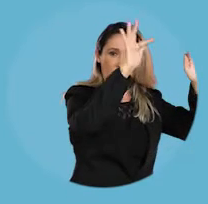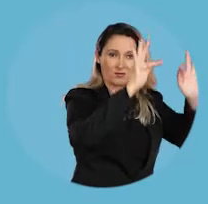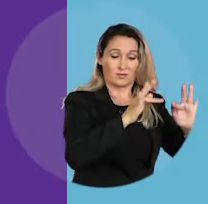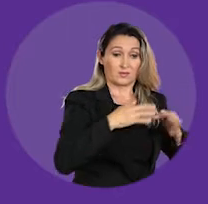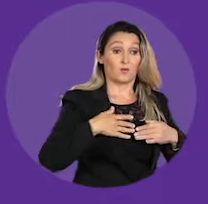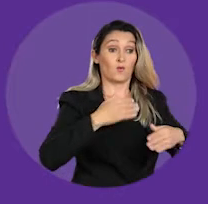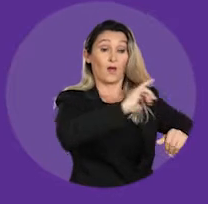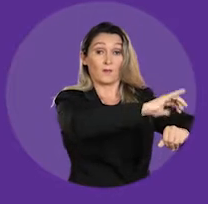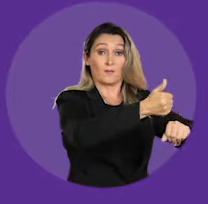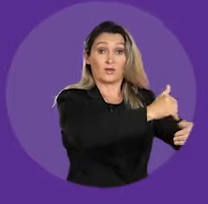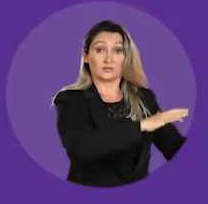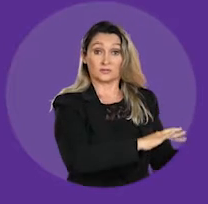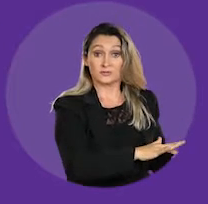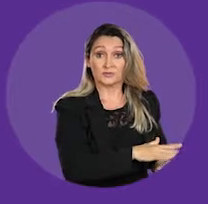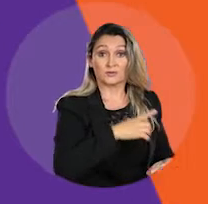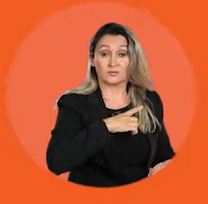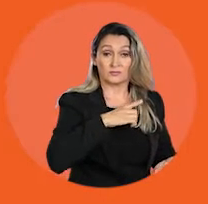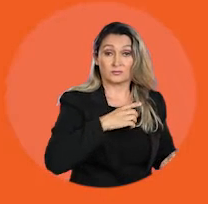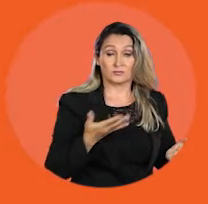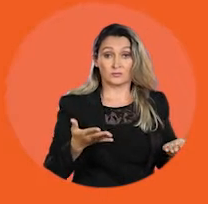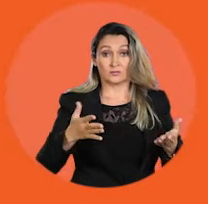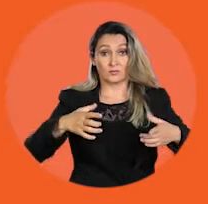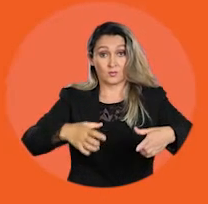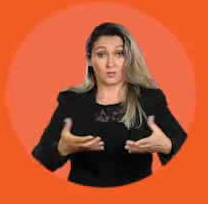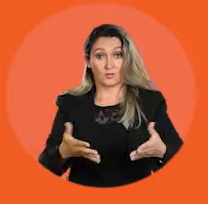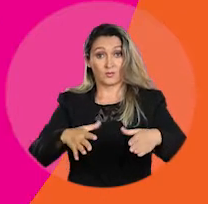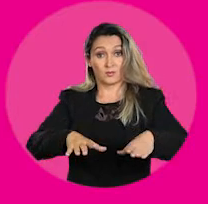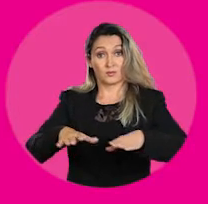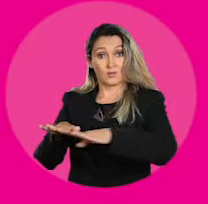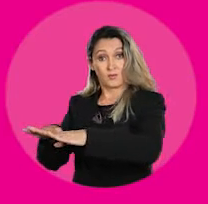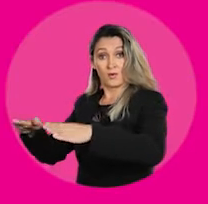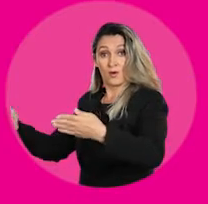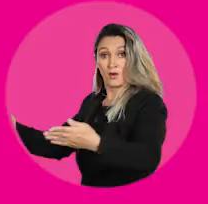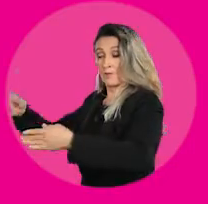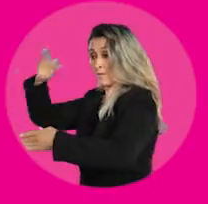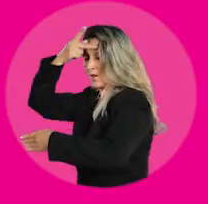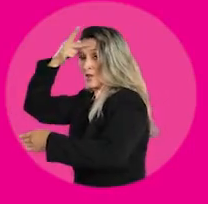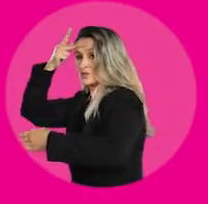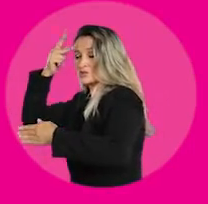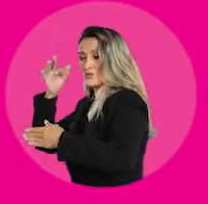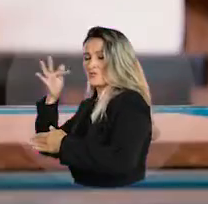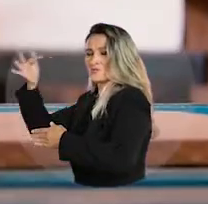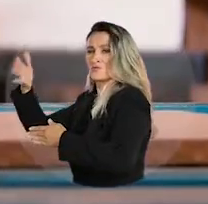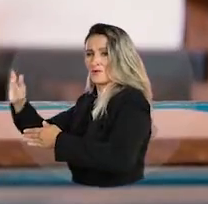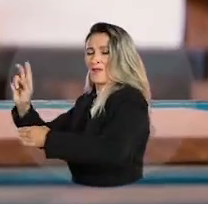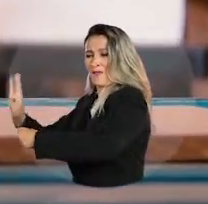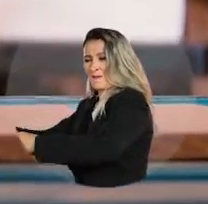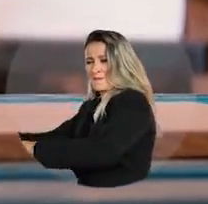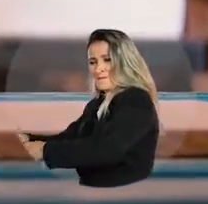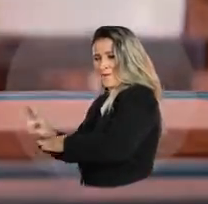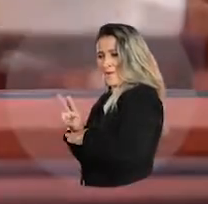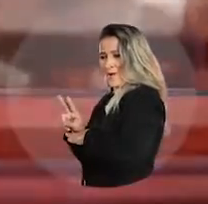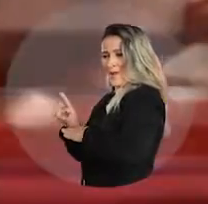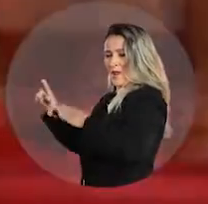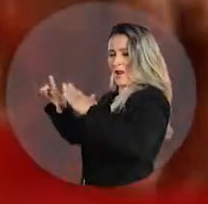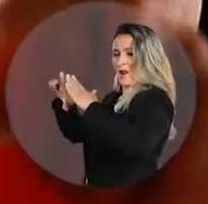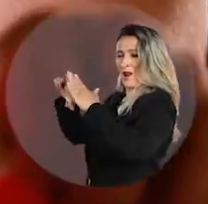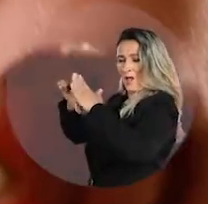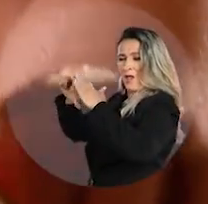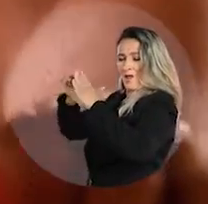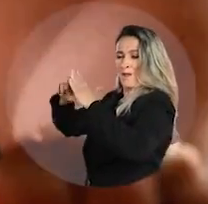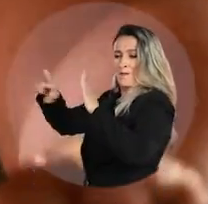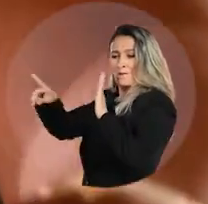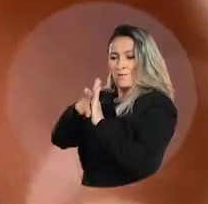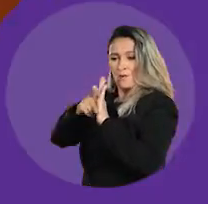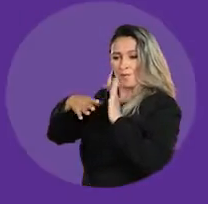lazer, como a Praça Digital e o Espaço da Inclusão. Balcão do Empreendedor. Crédito para pequenos empreendedores montarem